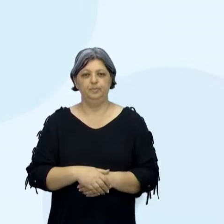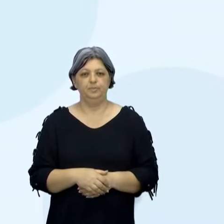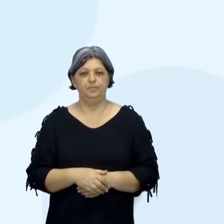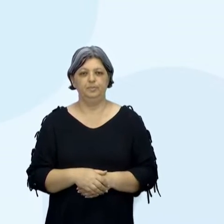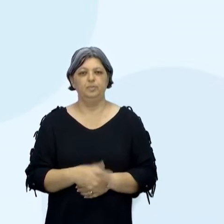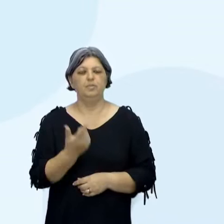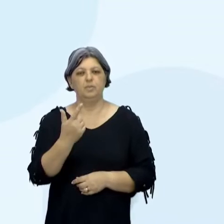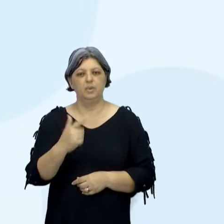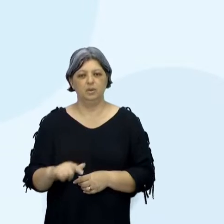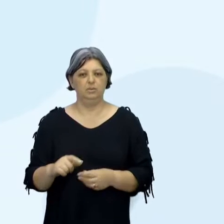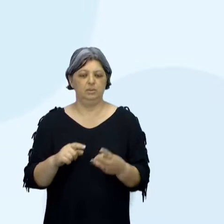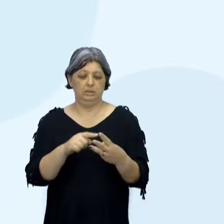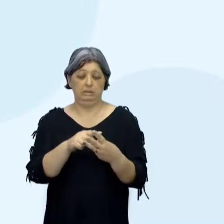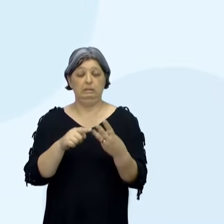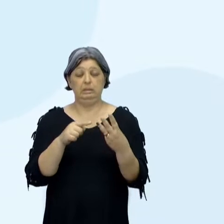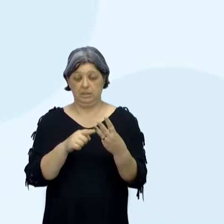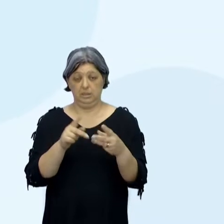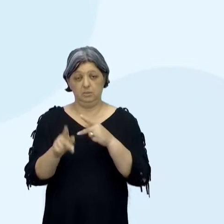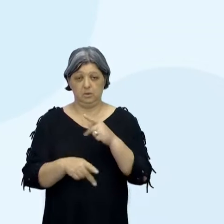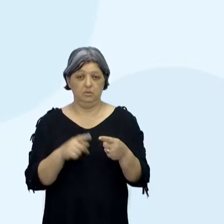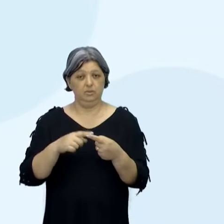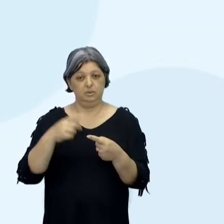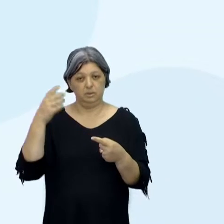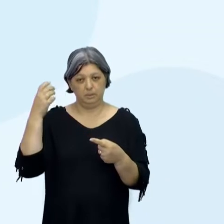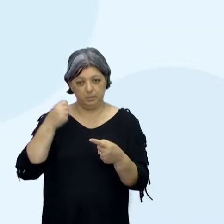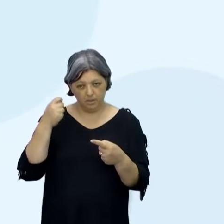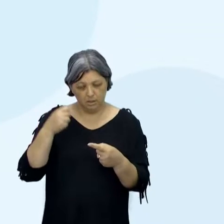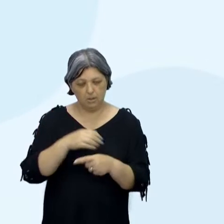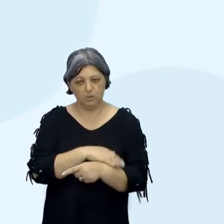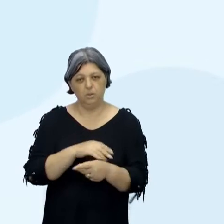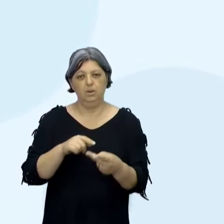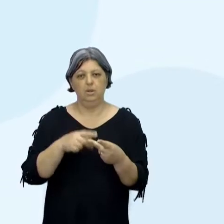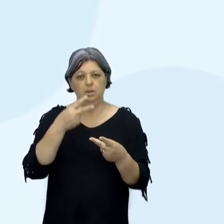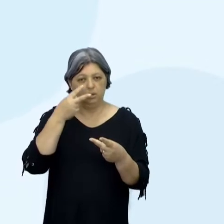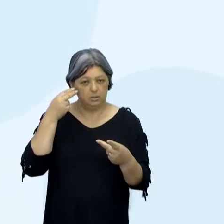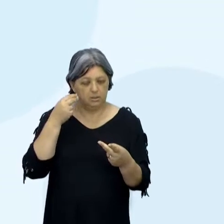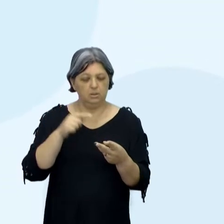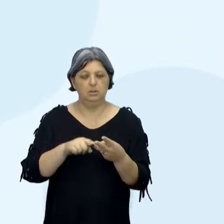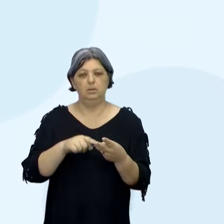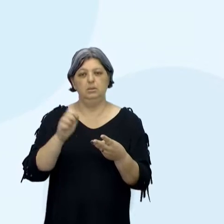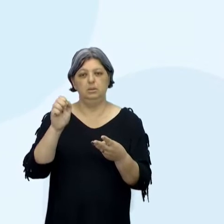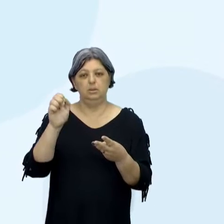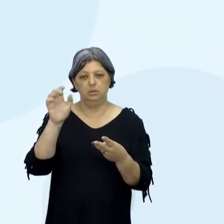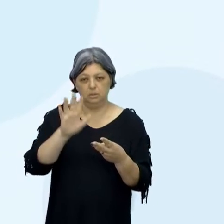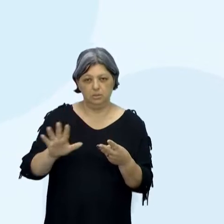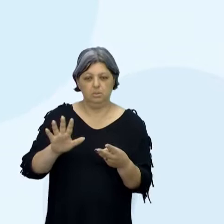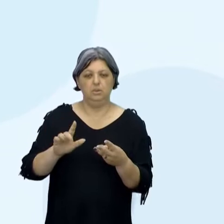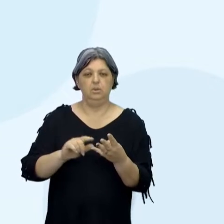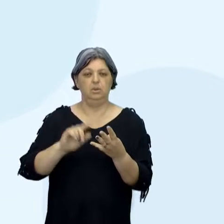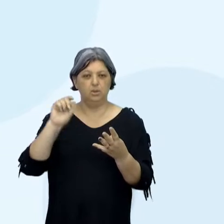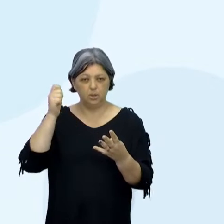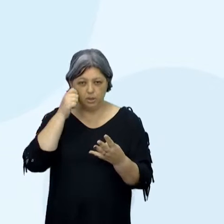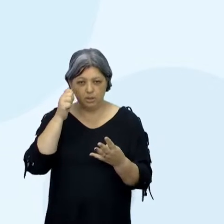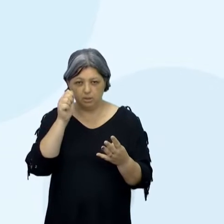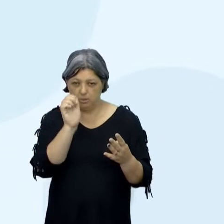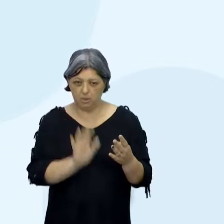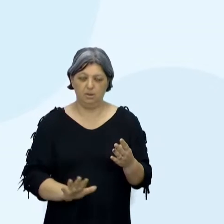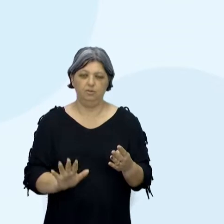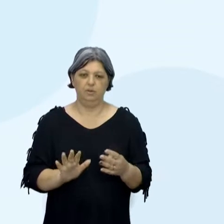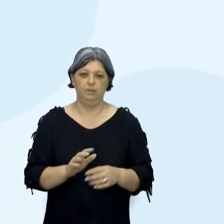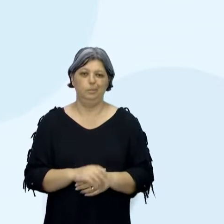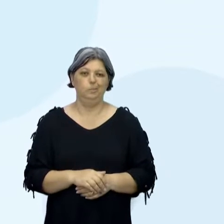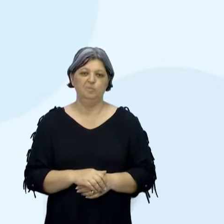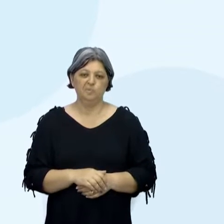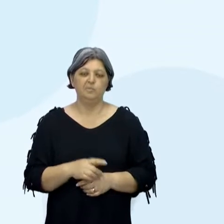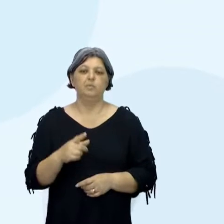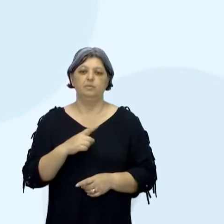por outros 3 povos, que seria o branco europeu, o indígena e o negro africano. Ou seja, todos nós